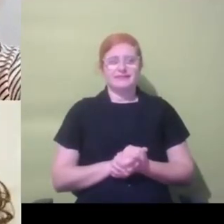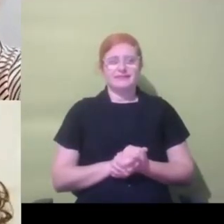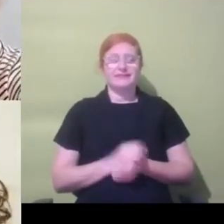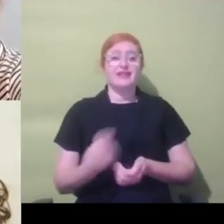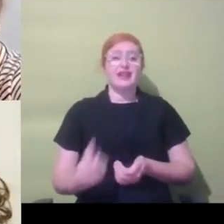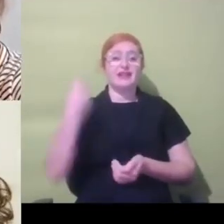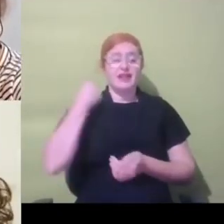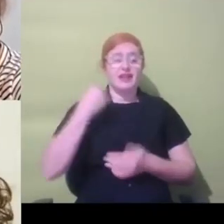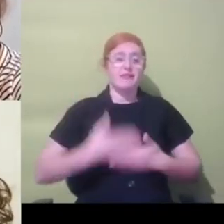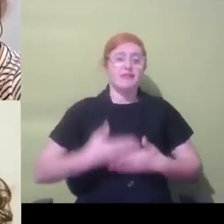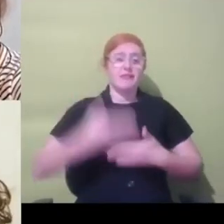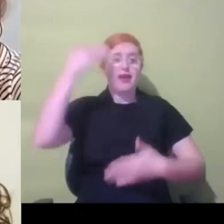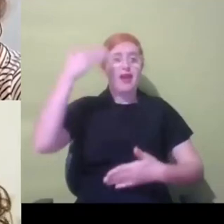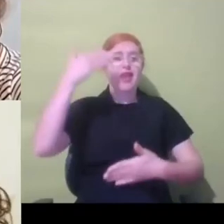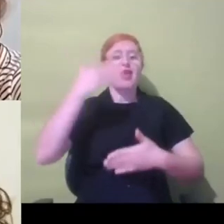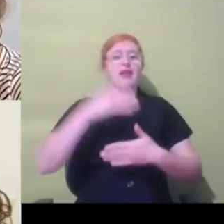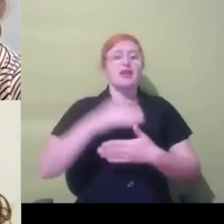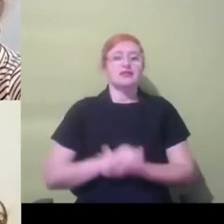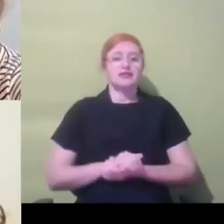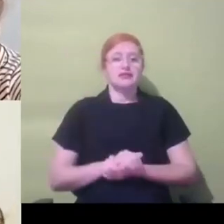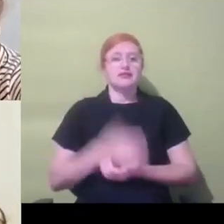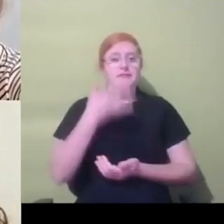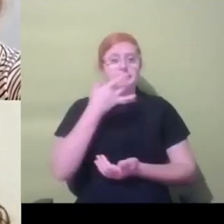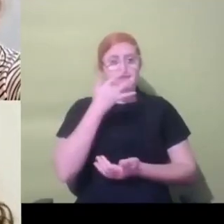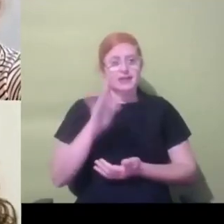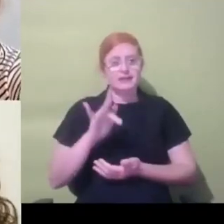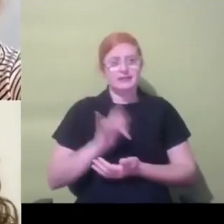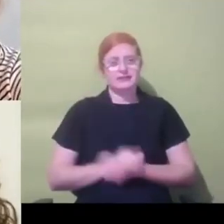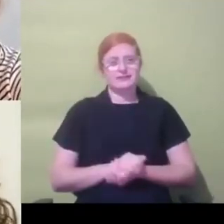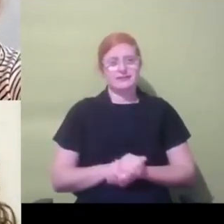de mim tem uma parede, no fundo, né, uma parede branca.